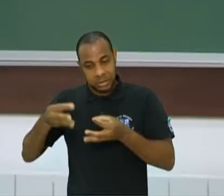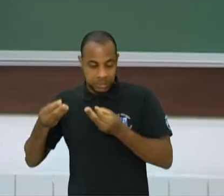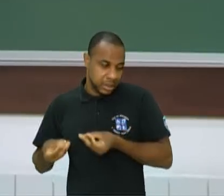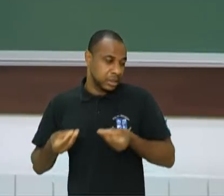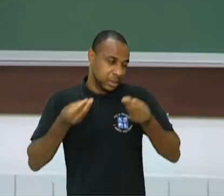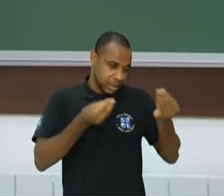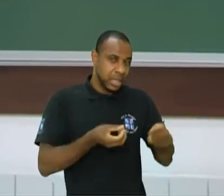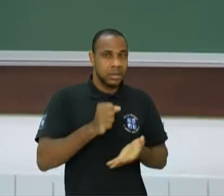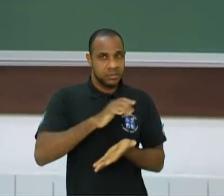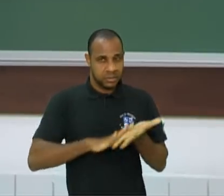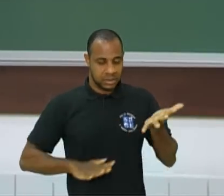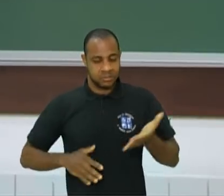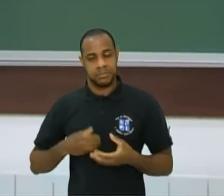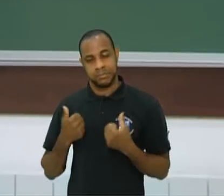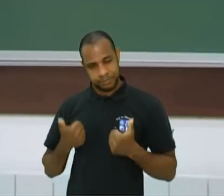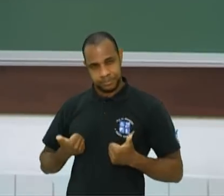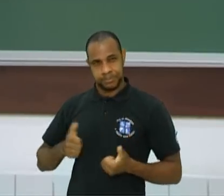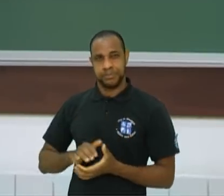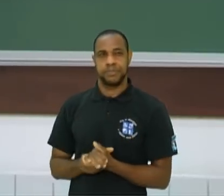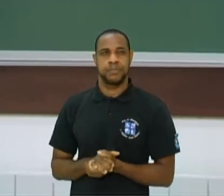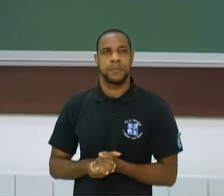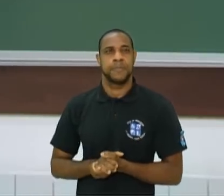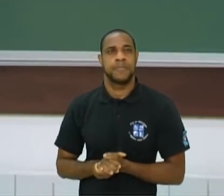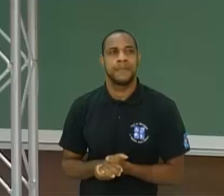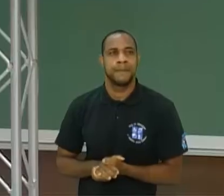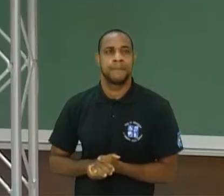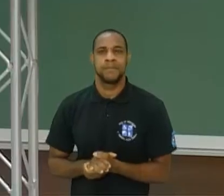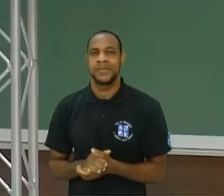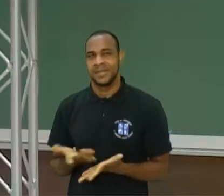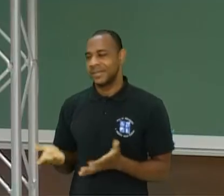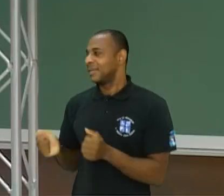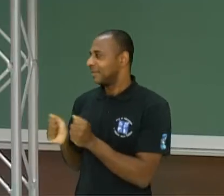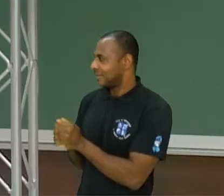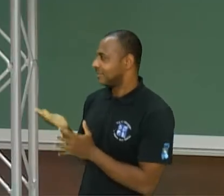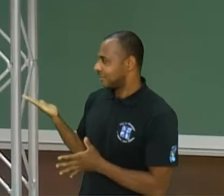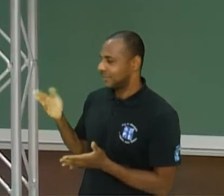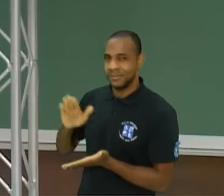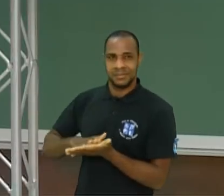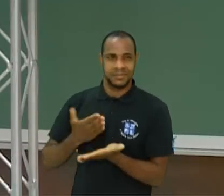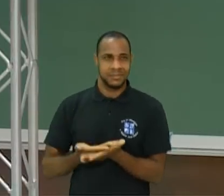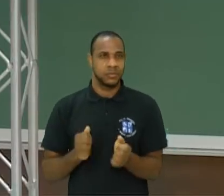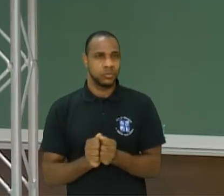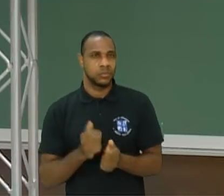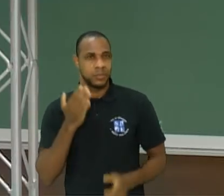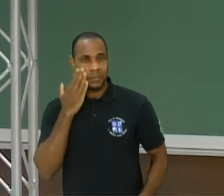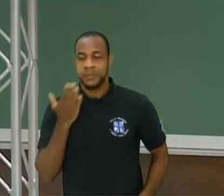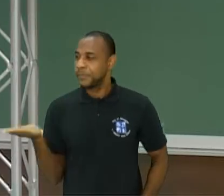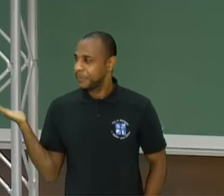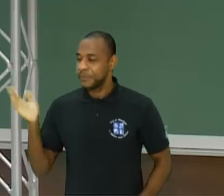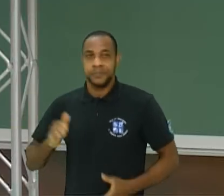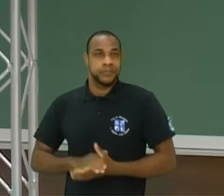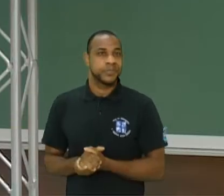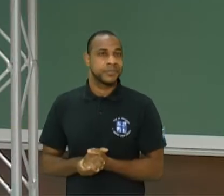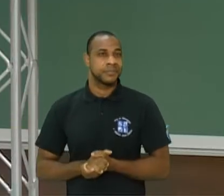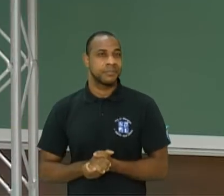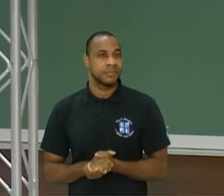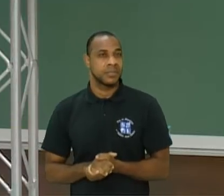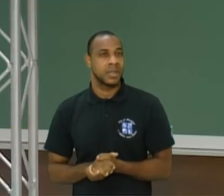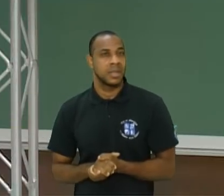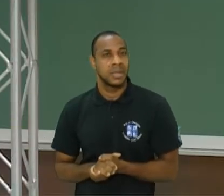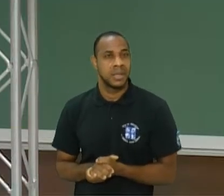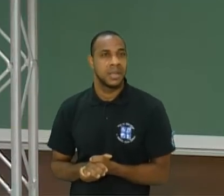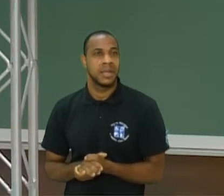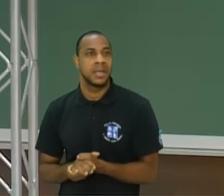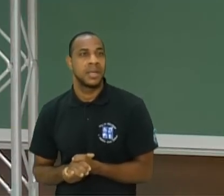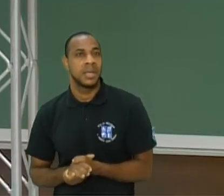fiquem ligados. E vamos nessa comigo e com o Val. Então, na aula de hoje, a gente vai falar sobre